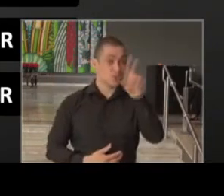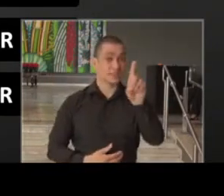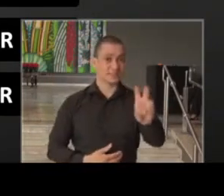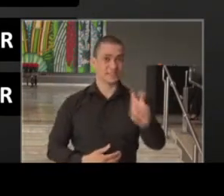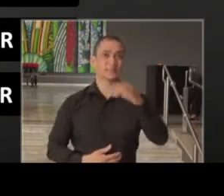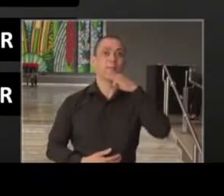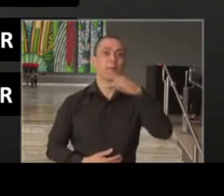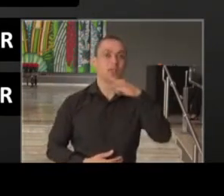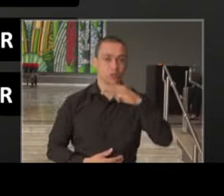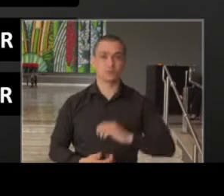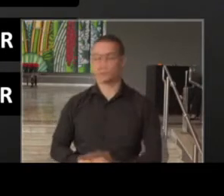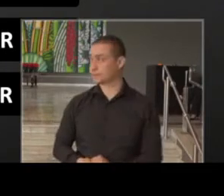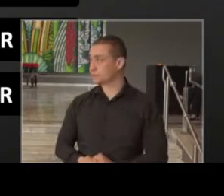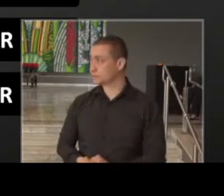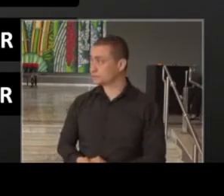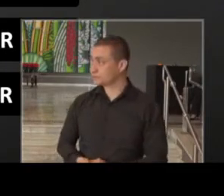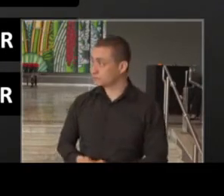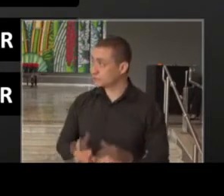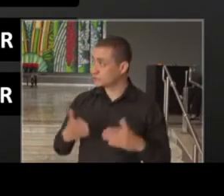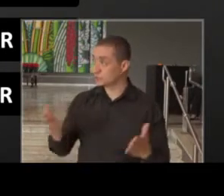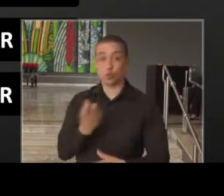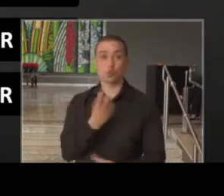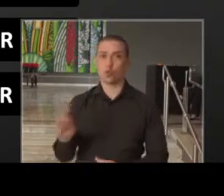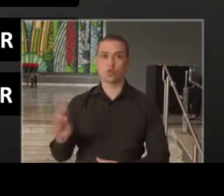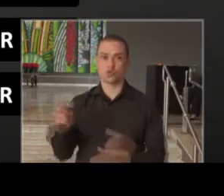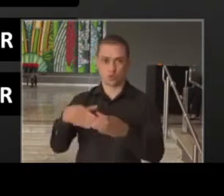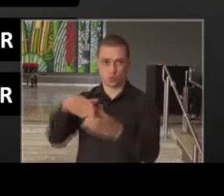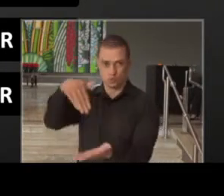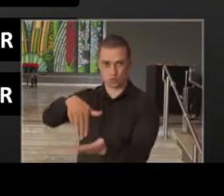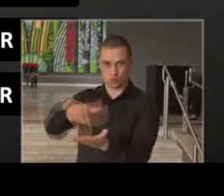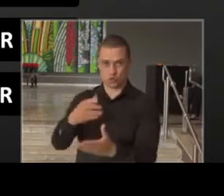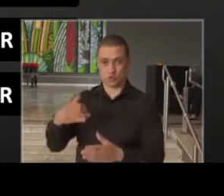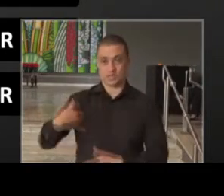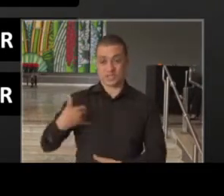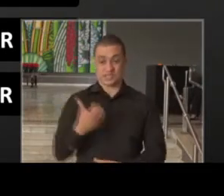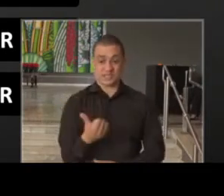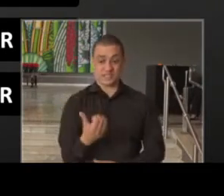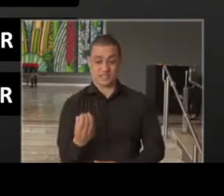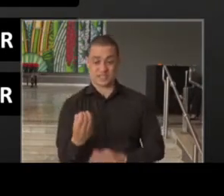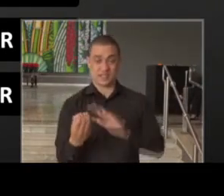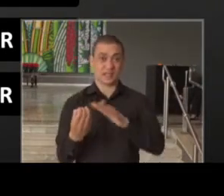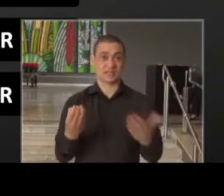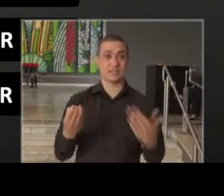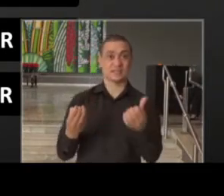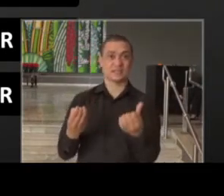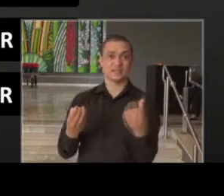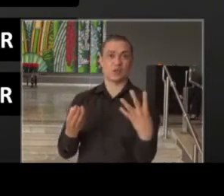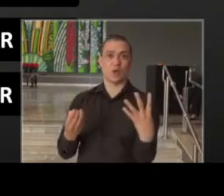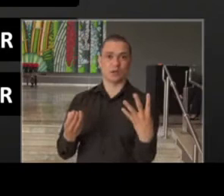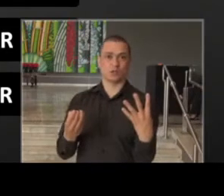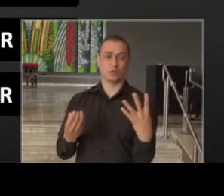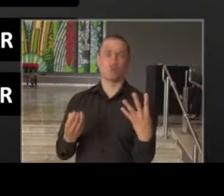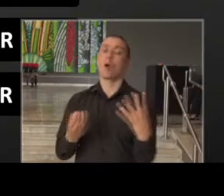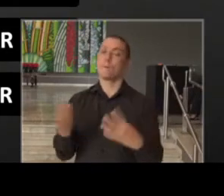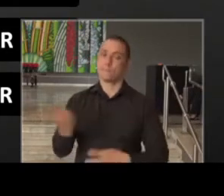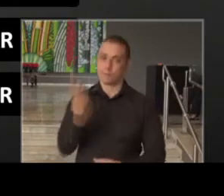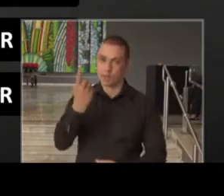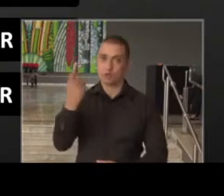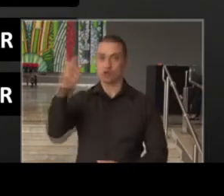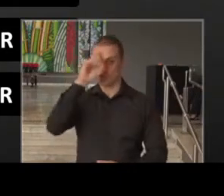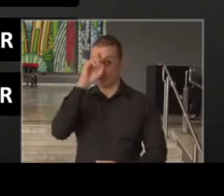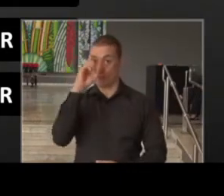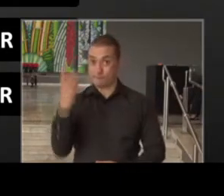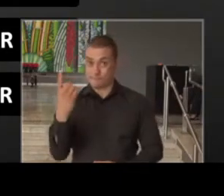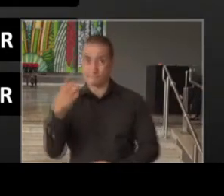de março. E o último público-alvo de 60 a 64 anos, a primeira dose no dia 1º